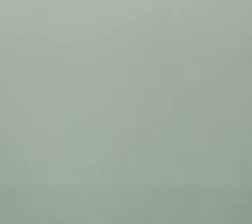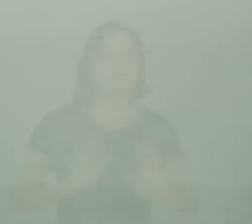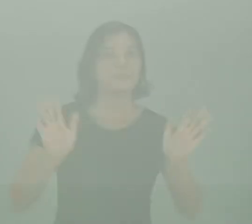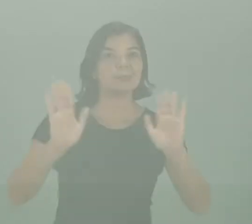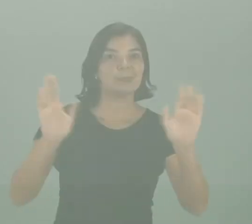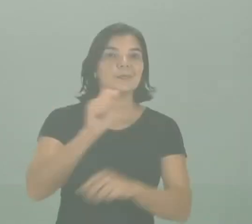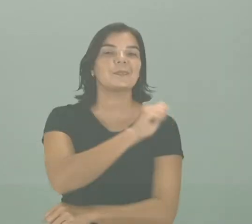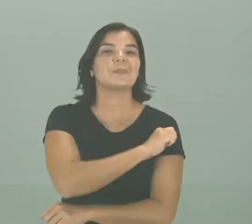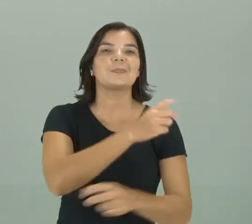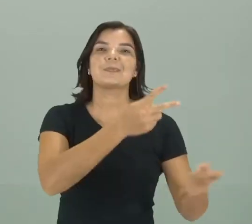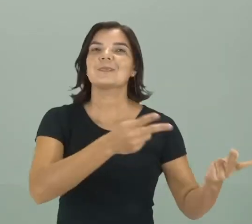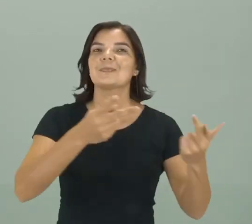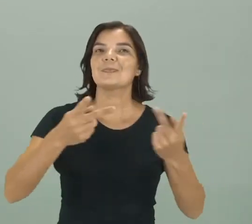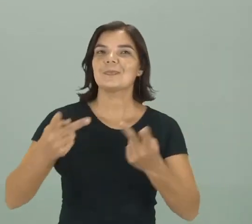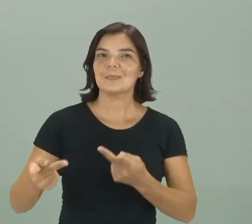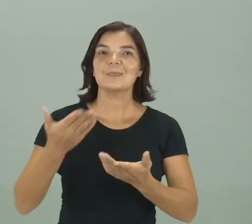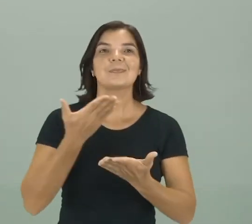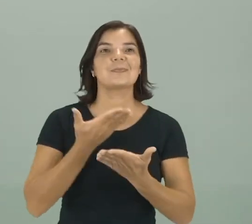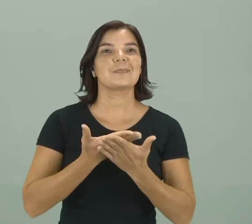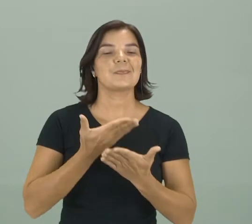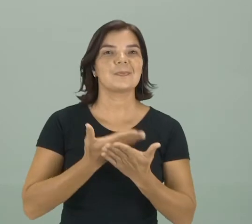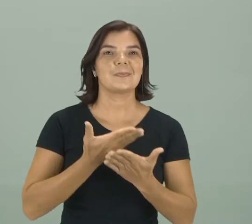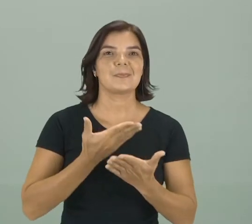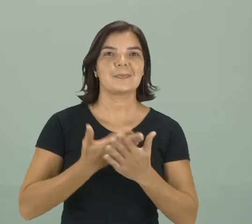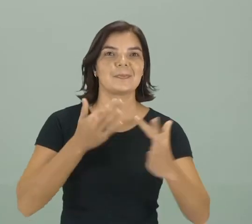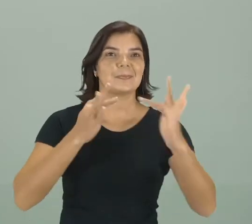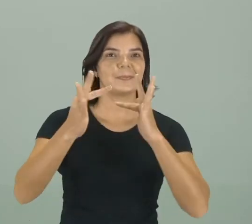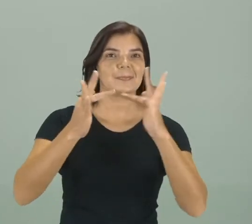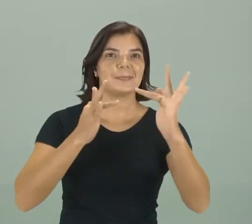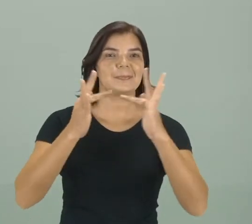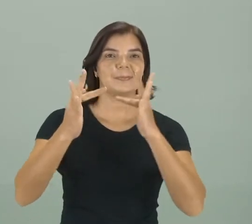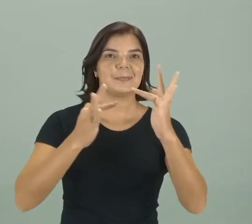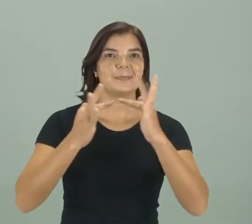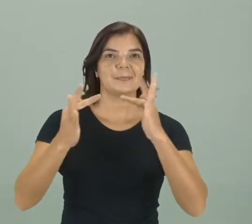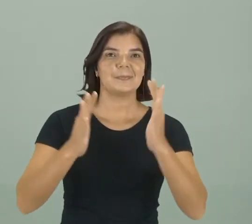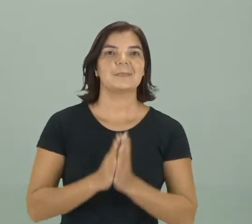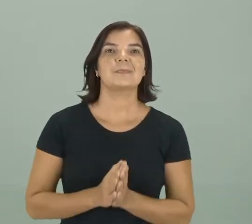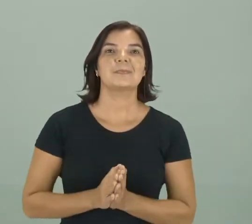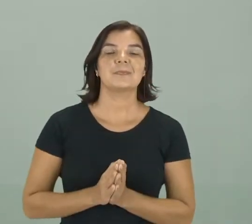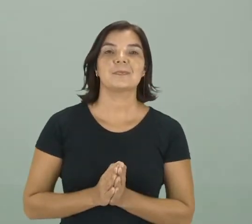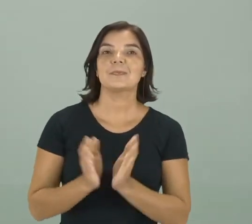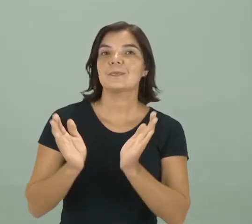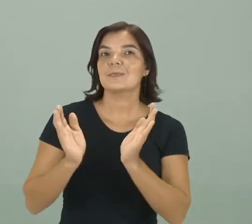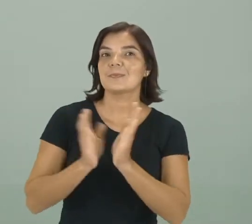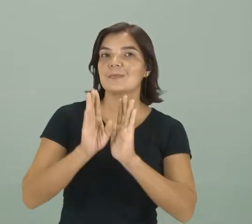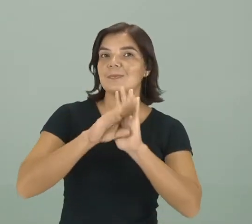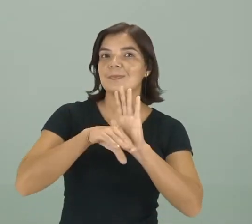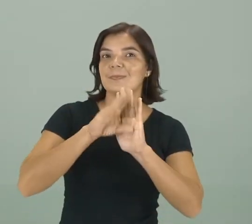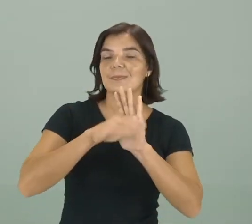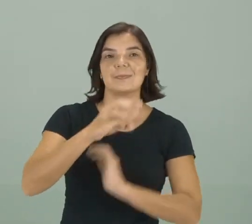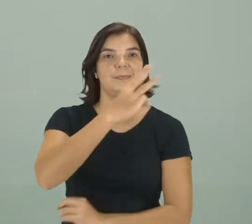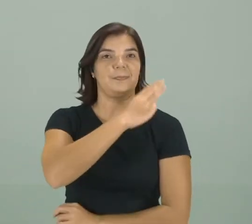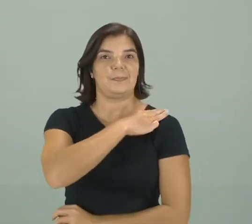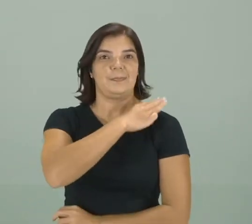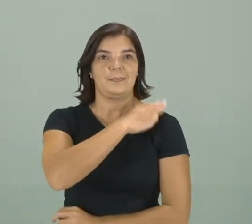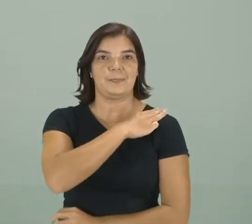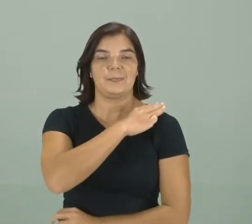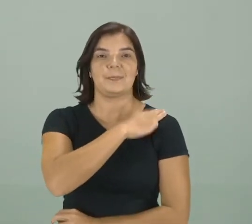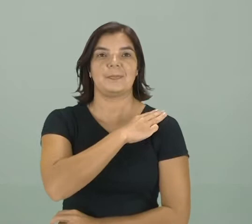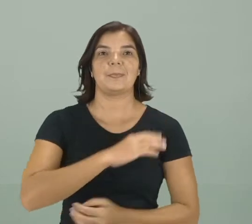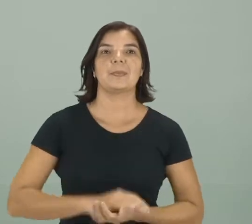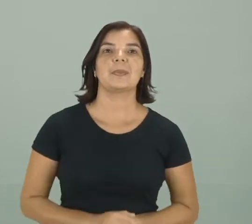Olá, alunos, sejam bem-vindos para mais uma aula de Física do componente curricular da terceira série do ensino